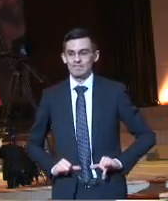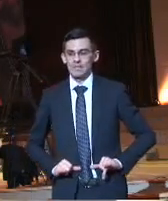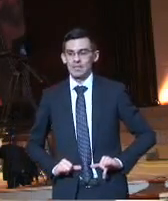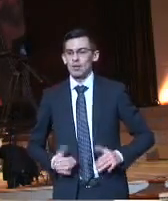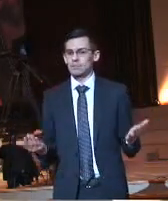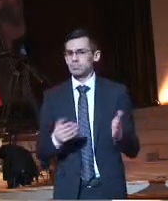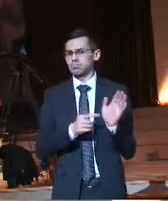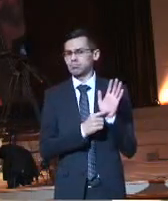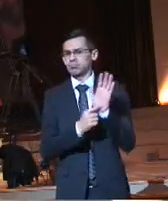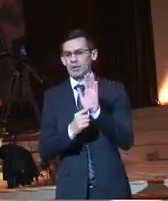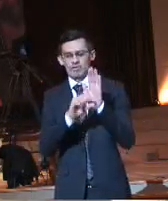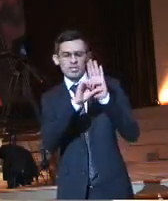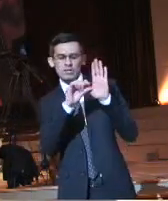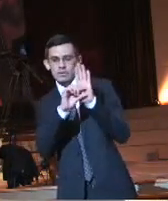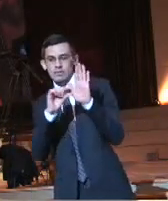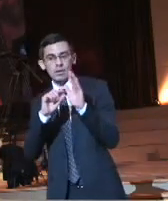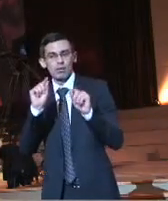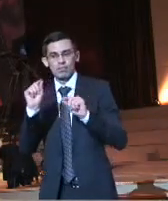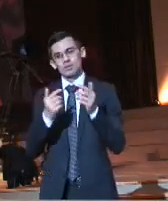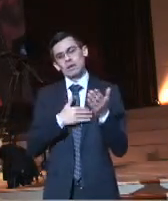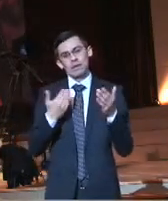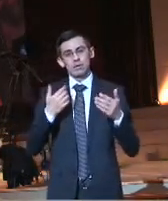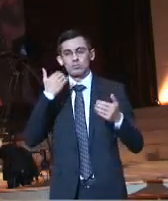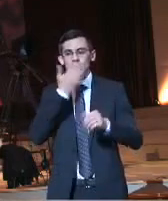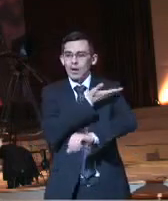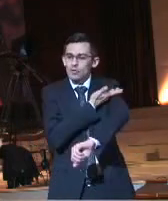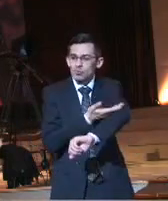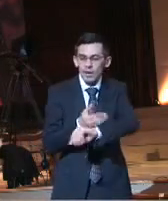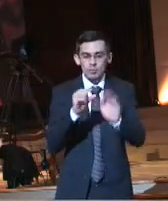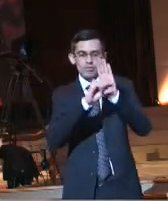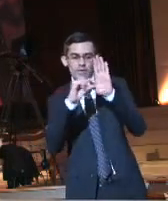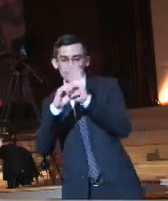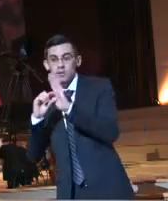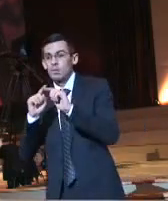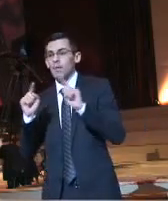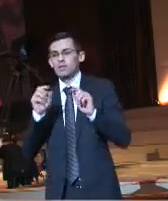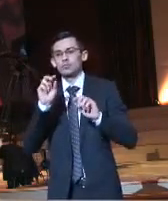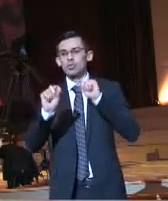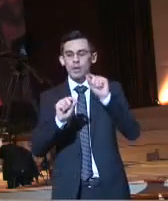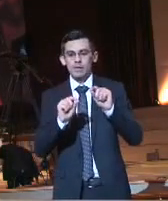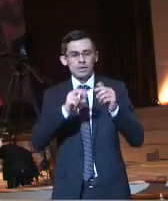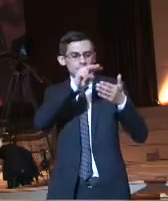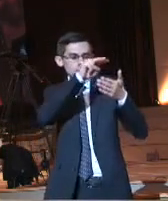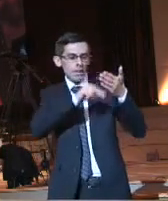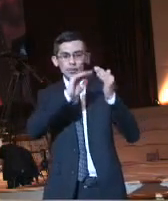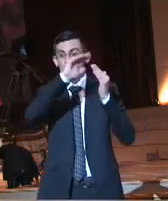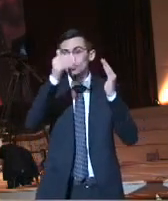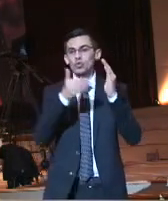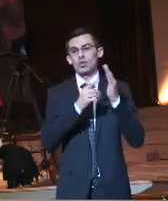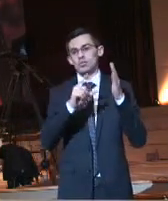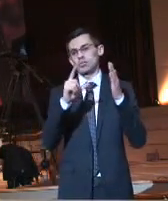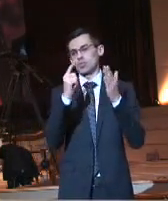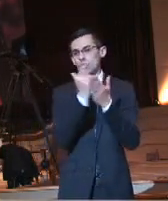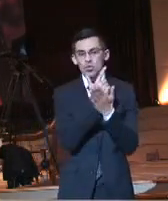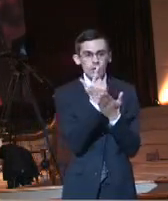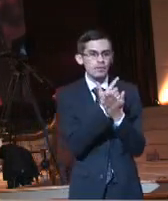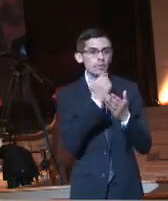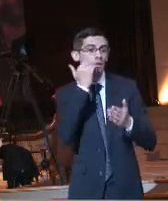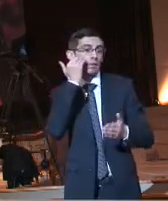abordagem versículo por versículo, como a gente está acostumado a fazer, mas olhando o livro como um todo e